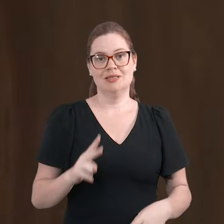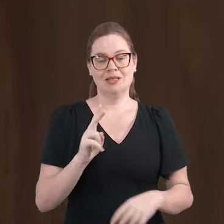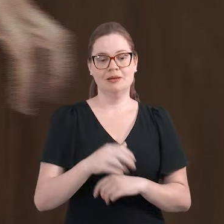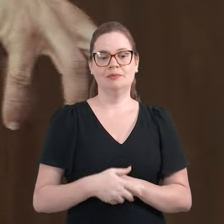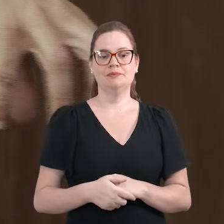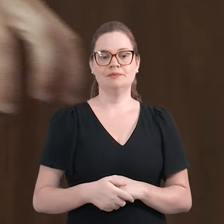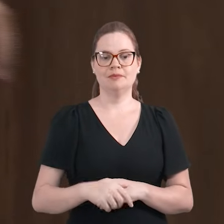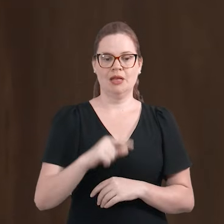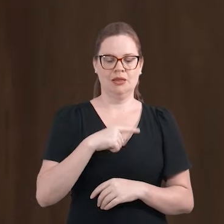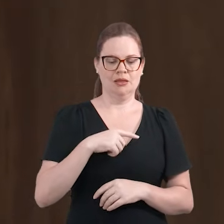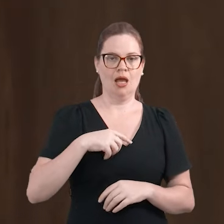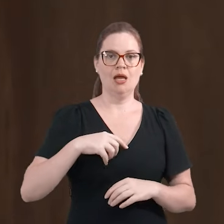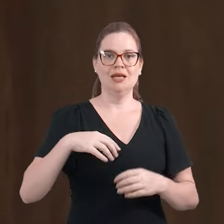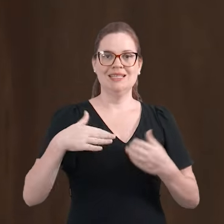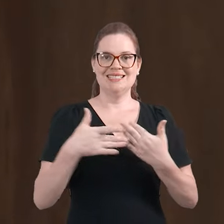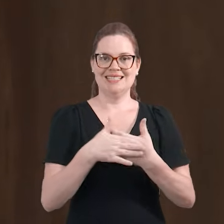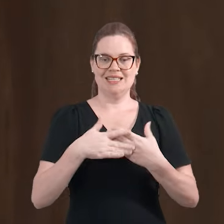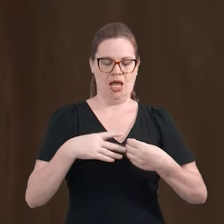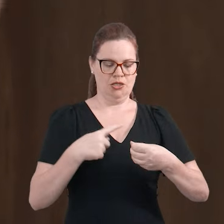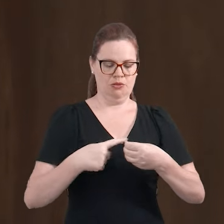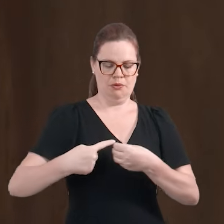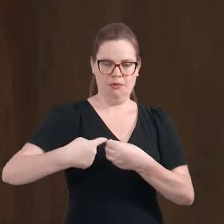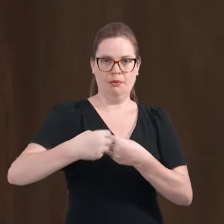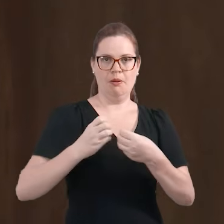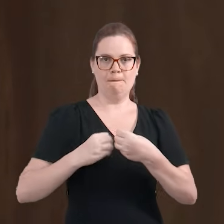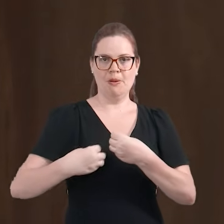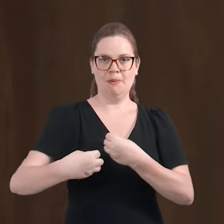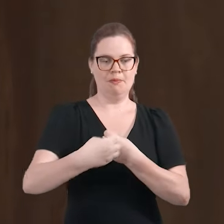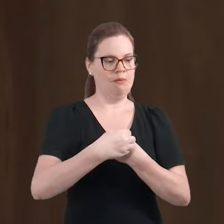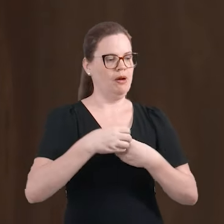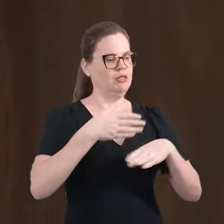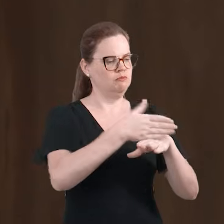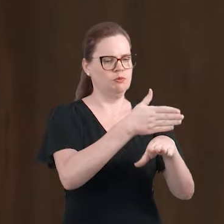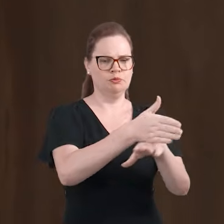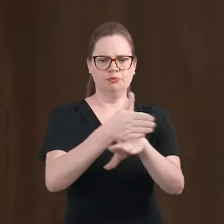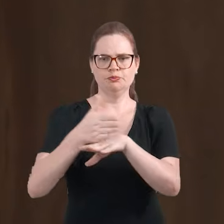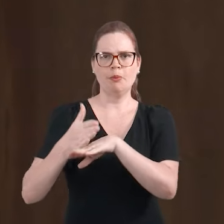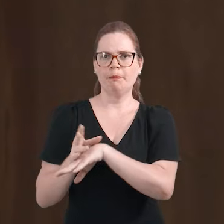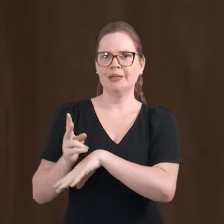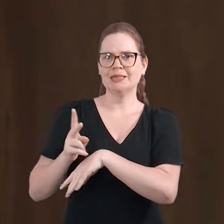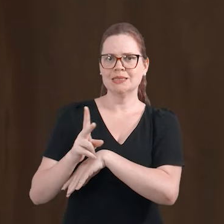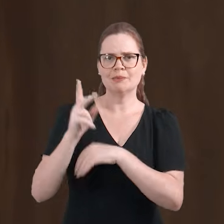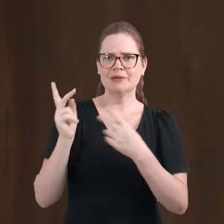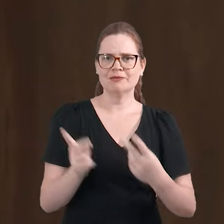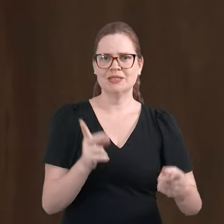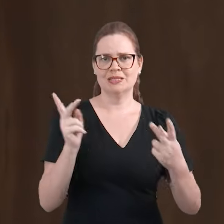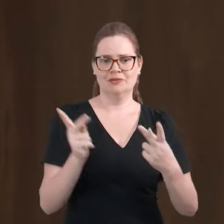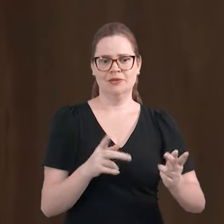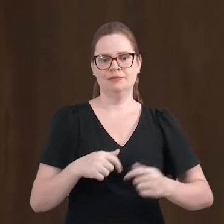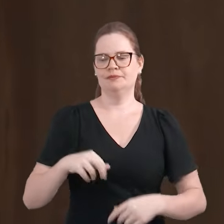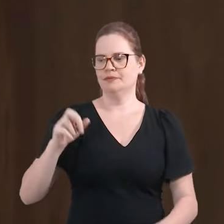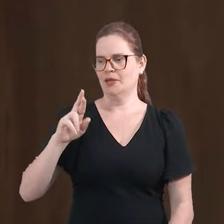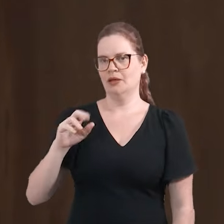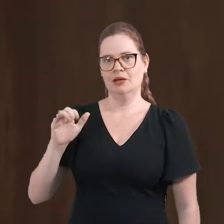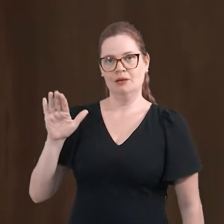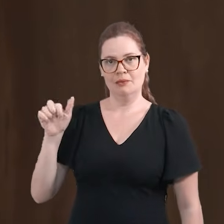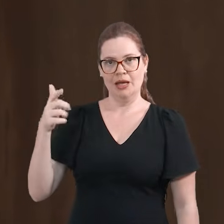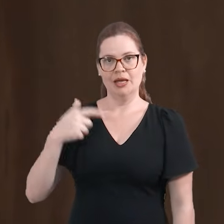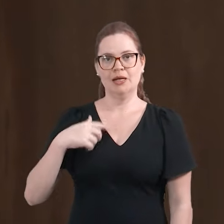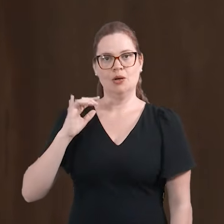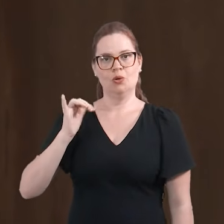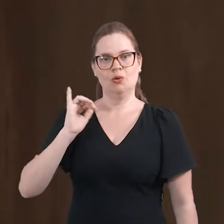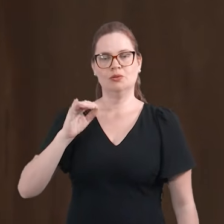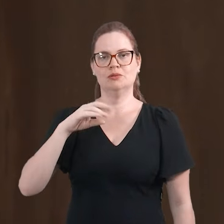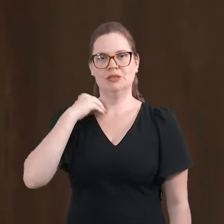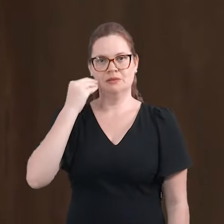tem um pool de cidades assim em volta, eles estão sempre indo a cada momento, e a Rebeca contou uma experiência